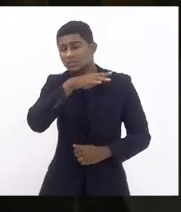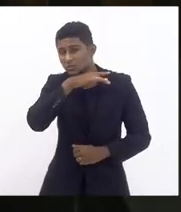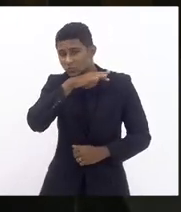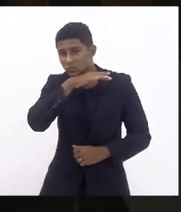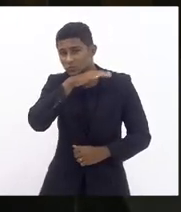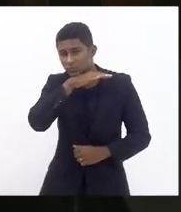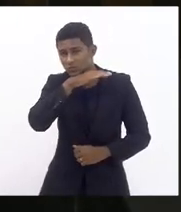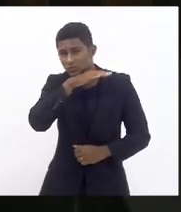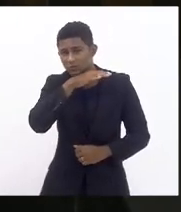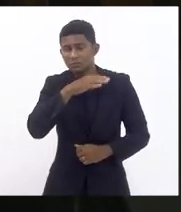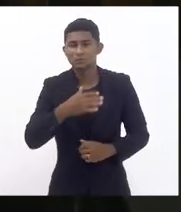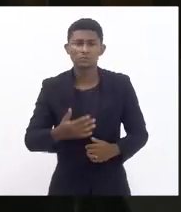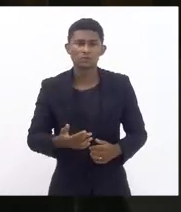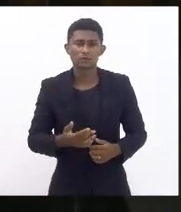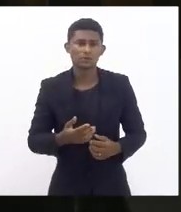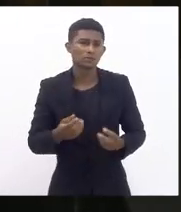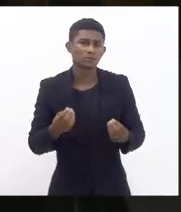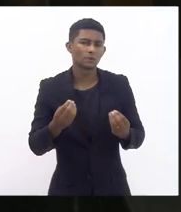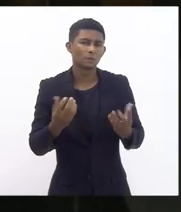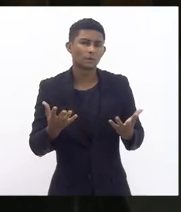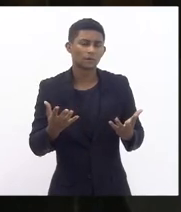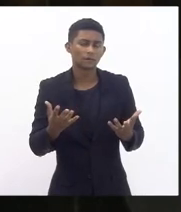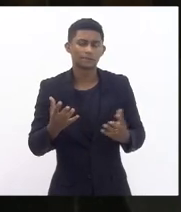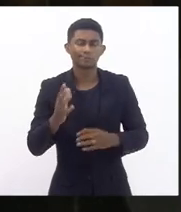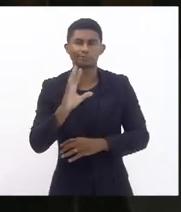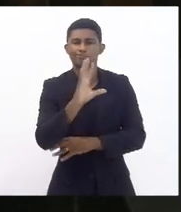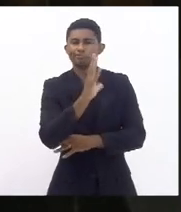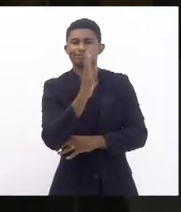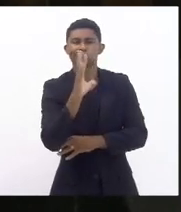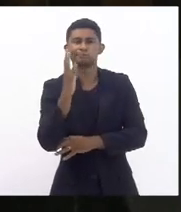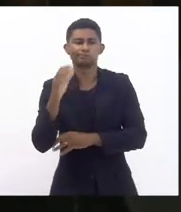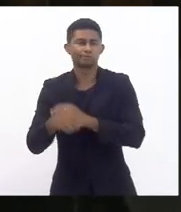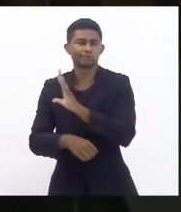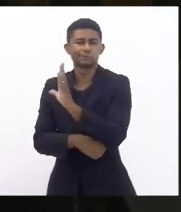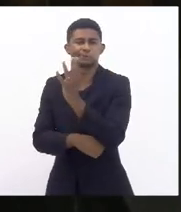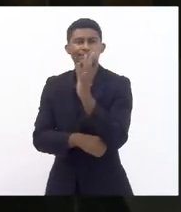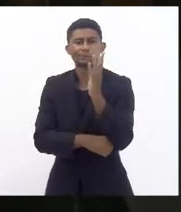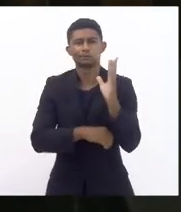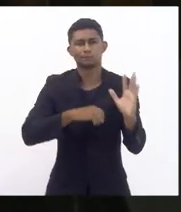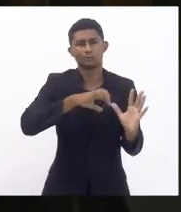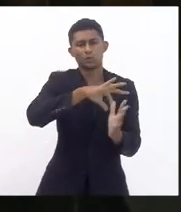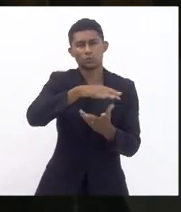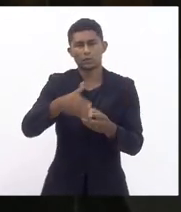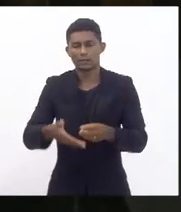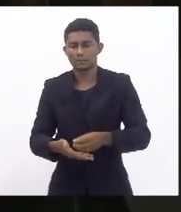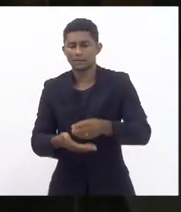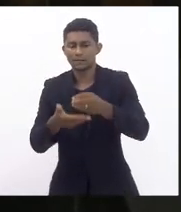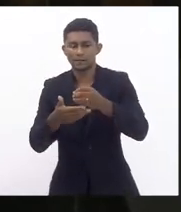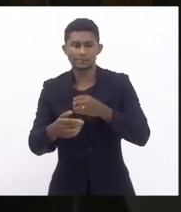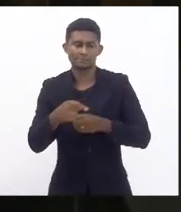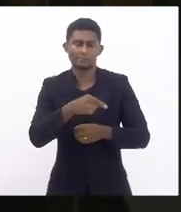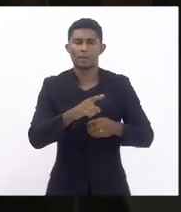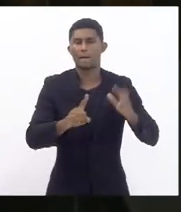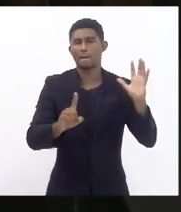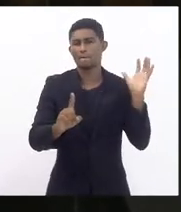para o binômio meio ambiente e sustentabilidade e ele também